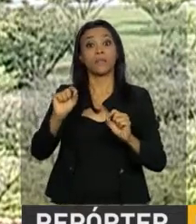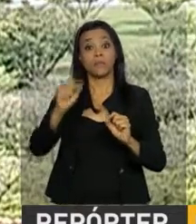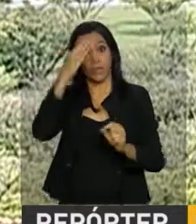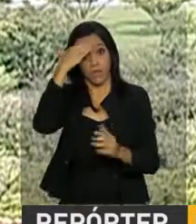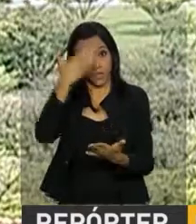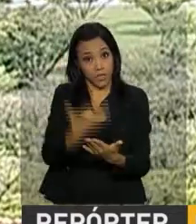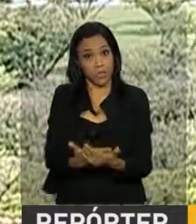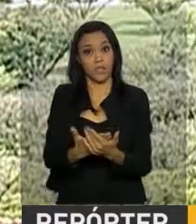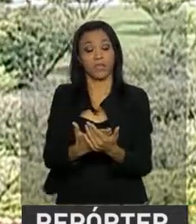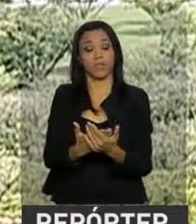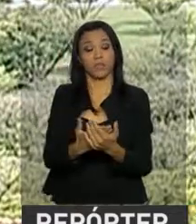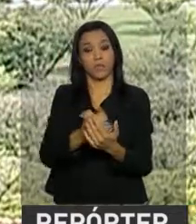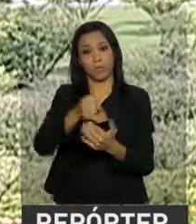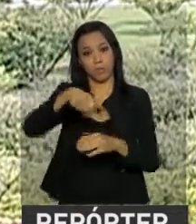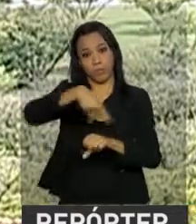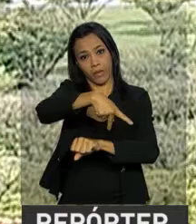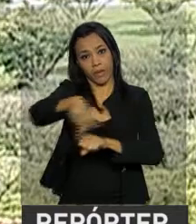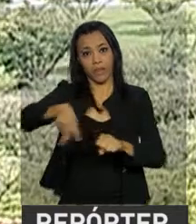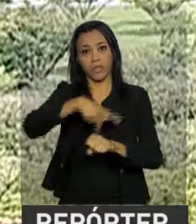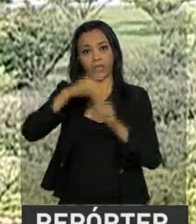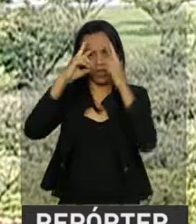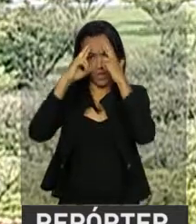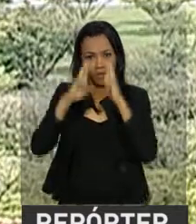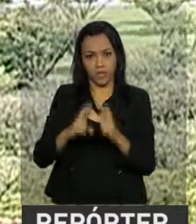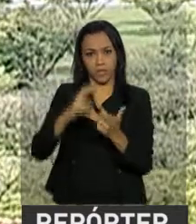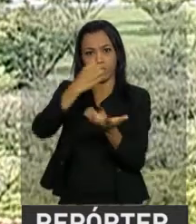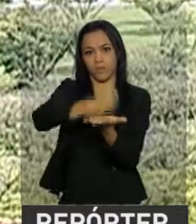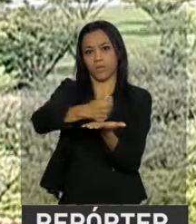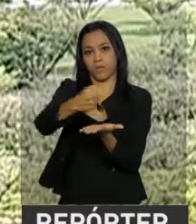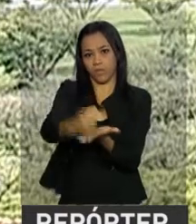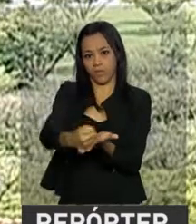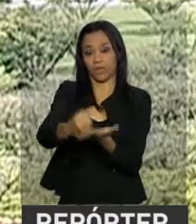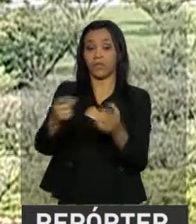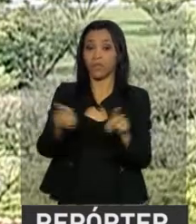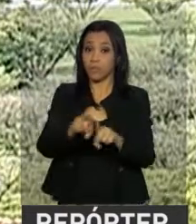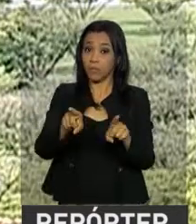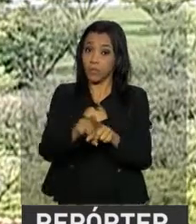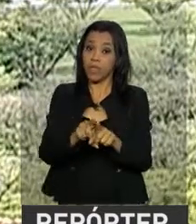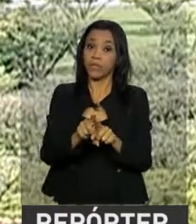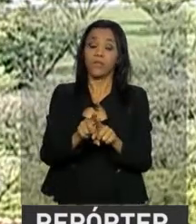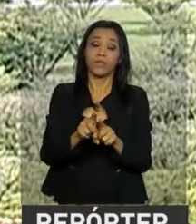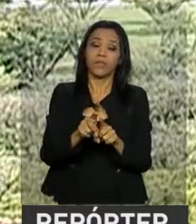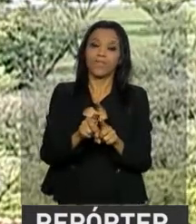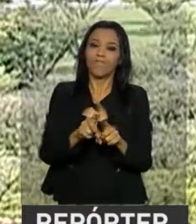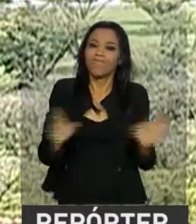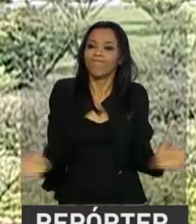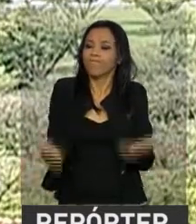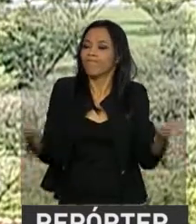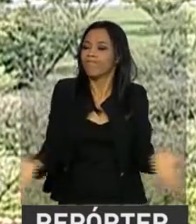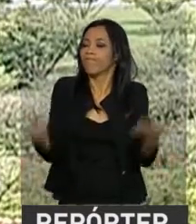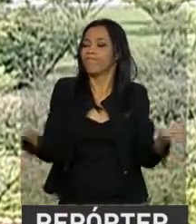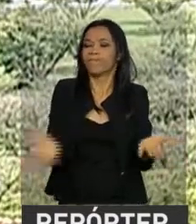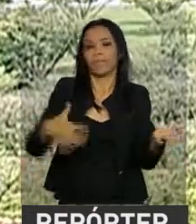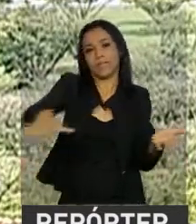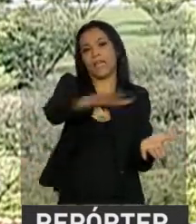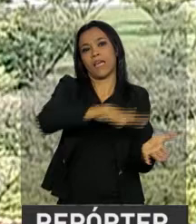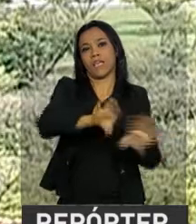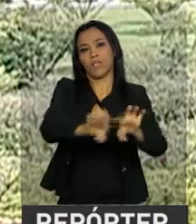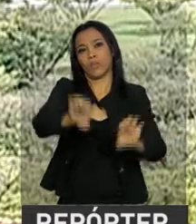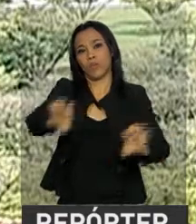credibilidade do país no cumprimento de contratos e criar condições para investimentos em